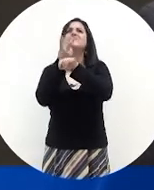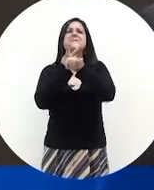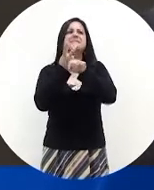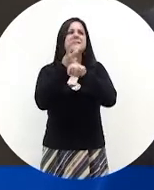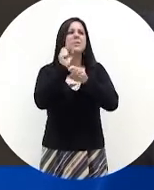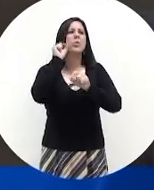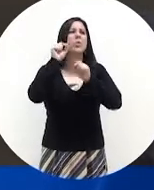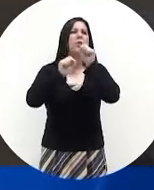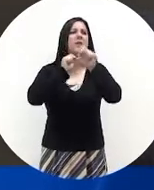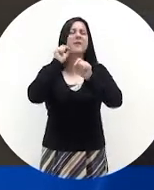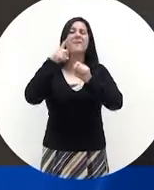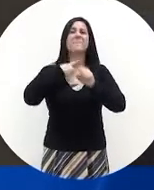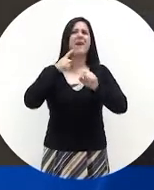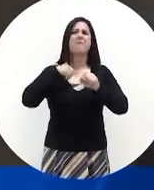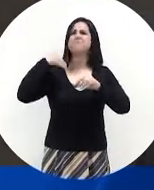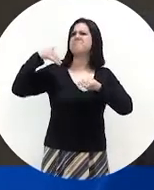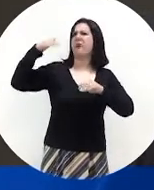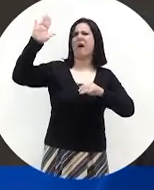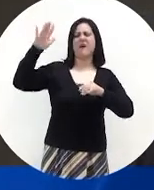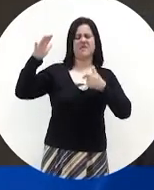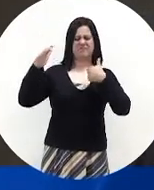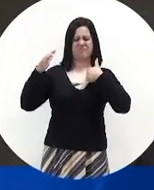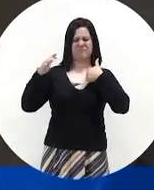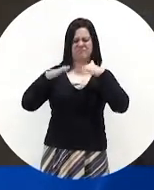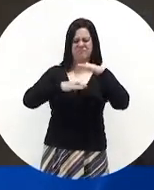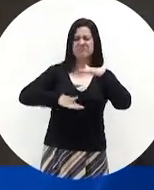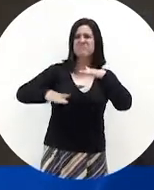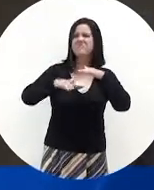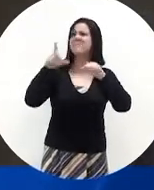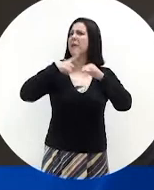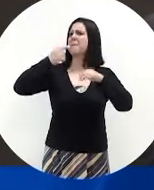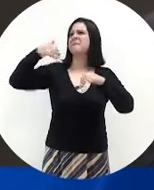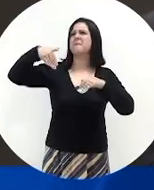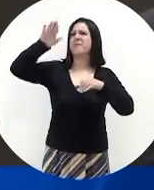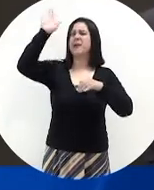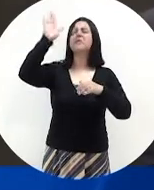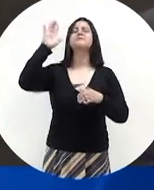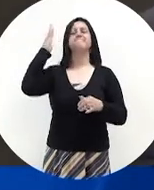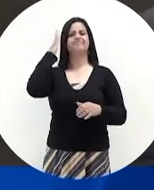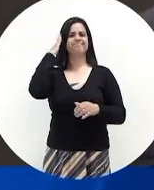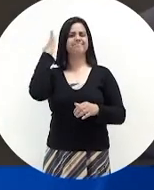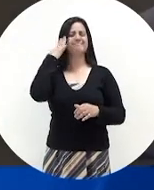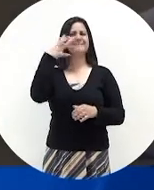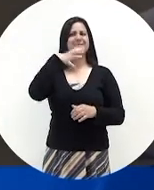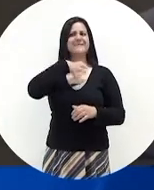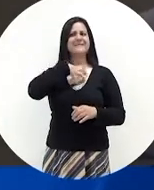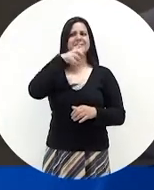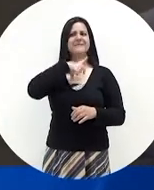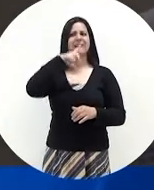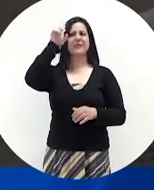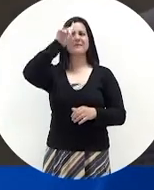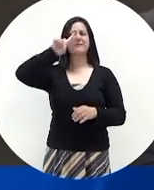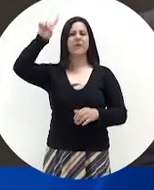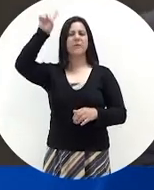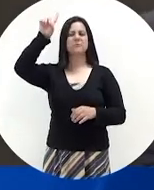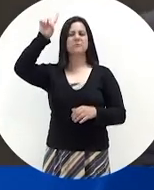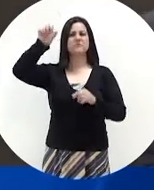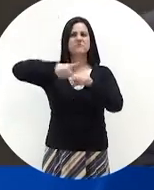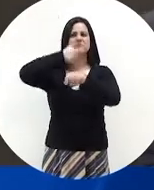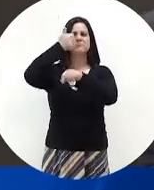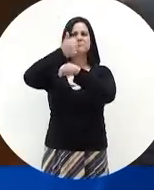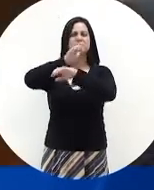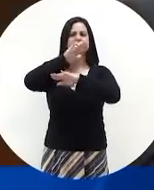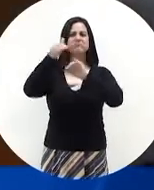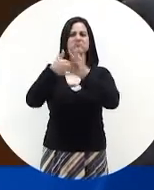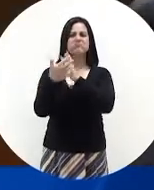a olhar para alguém maior do que a gente e a saber que existe alguém que é Senhor de todas as